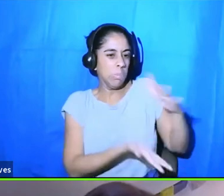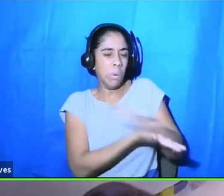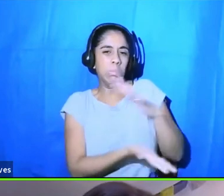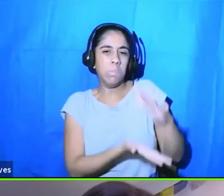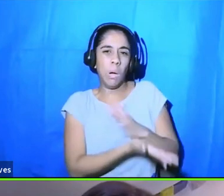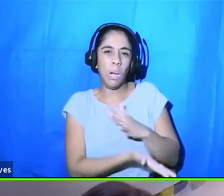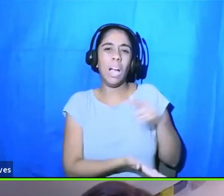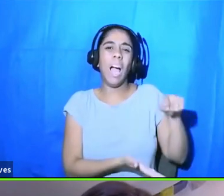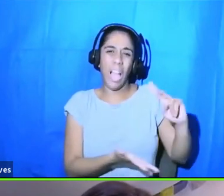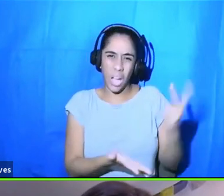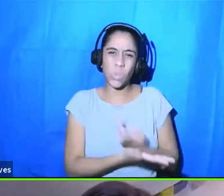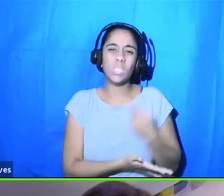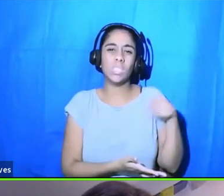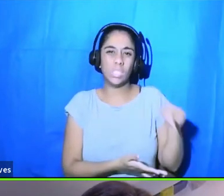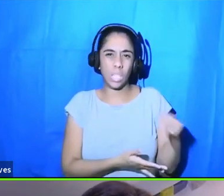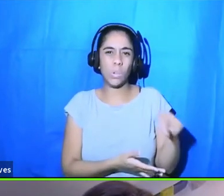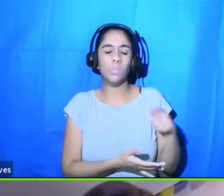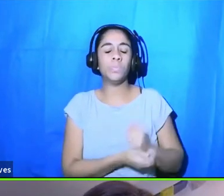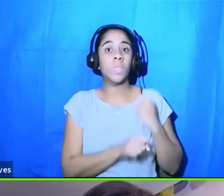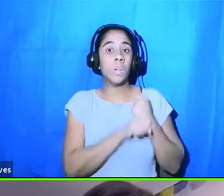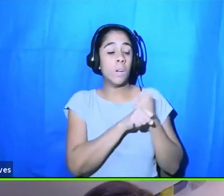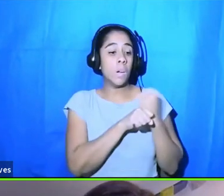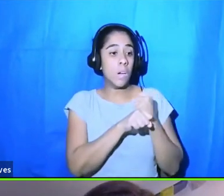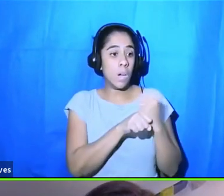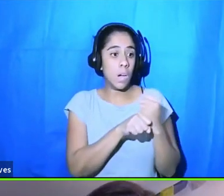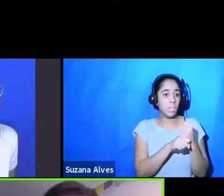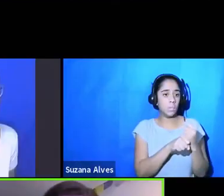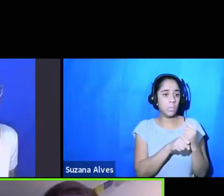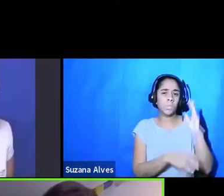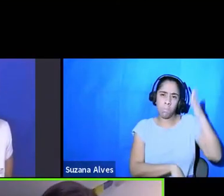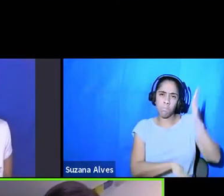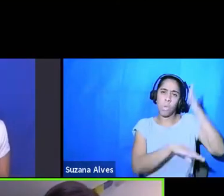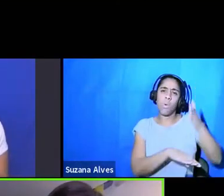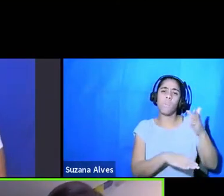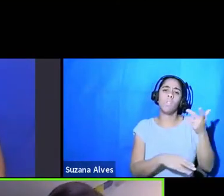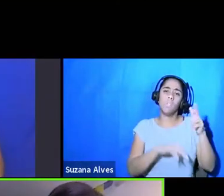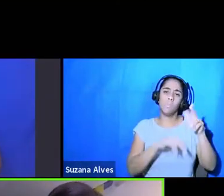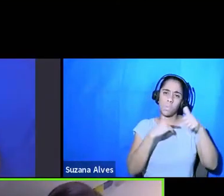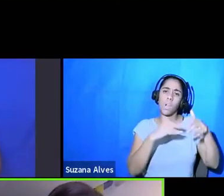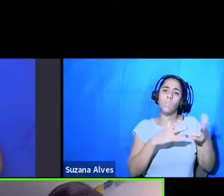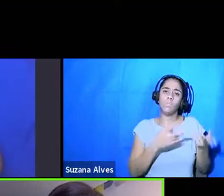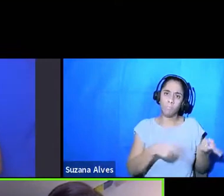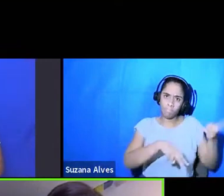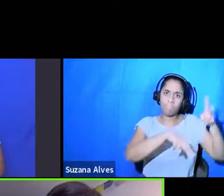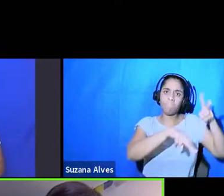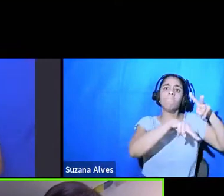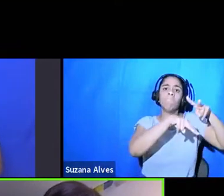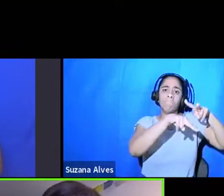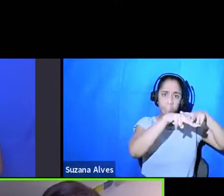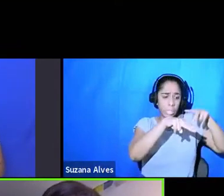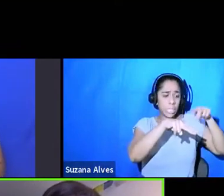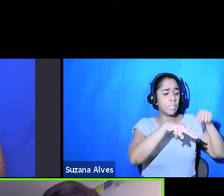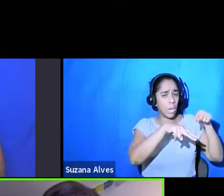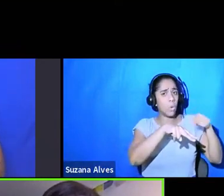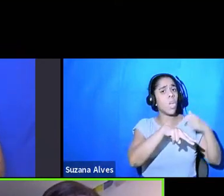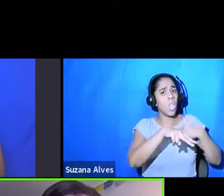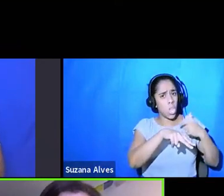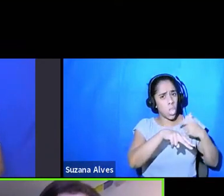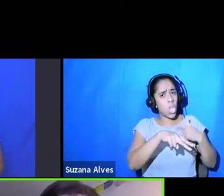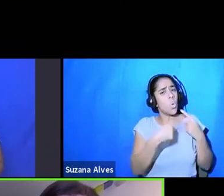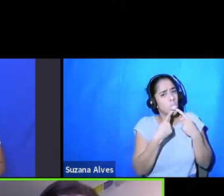muito mal eu sou crítica de como hicimos um processo que não foi realmente justicia transicional porque